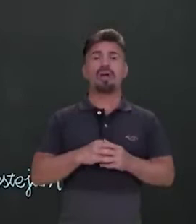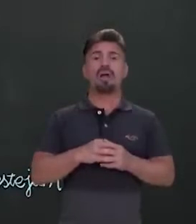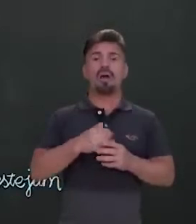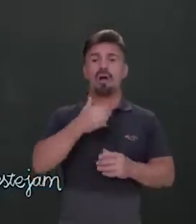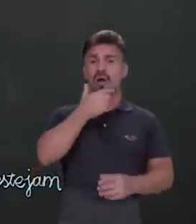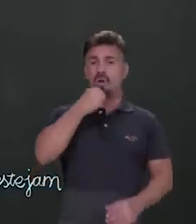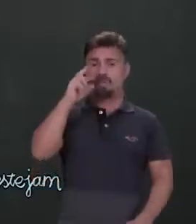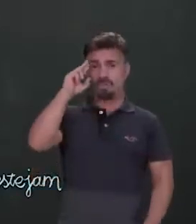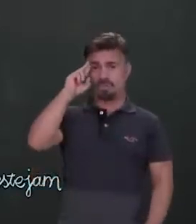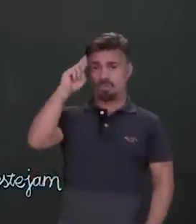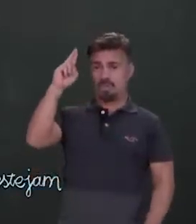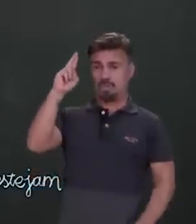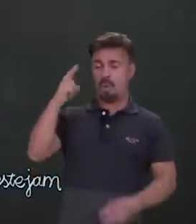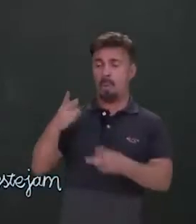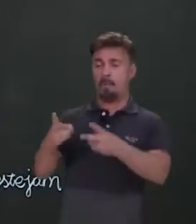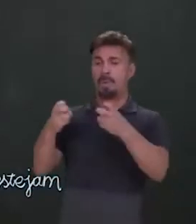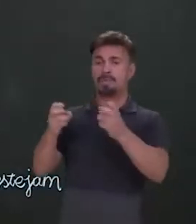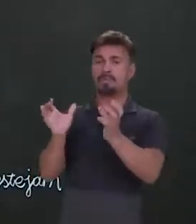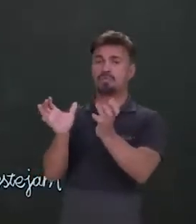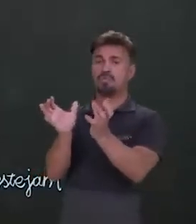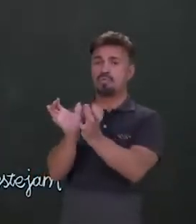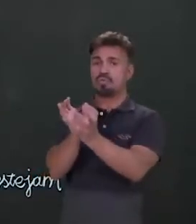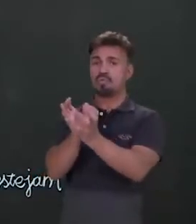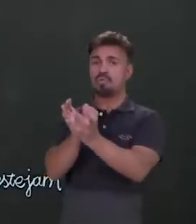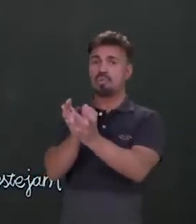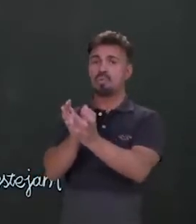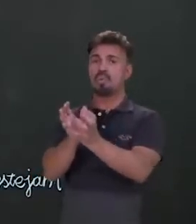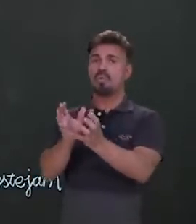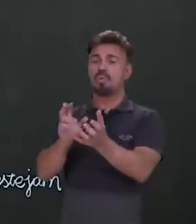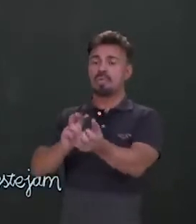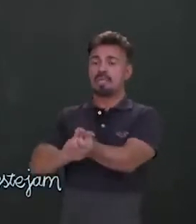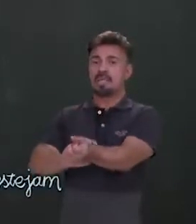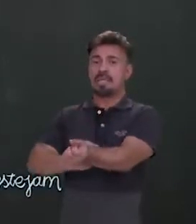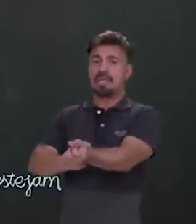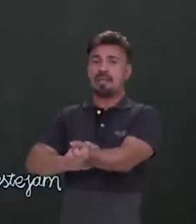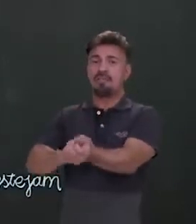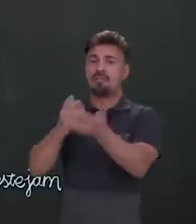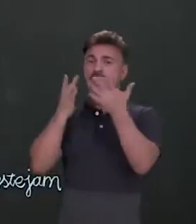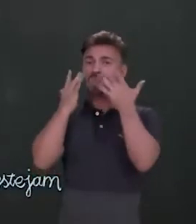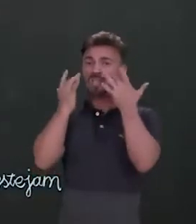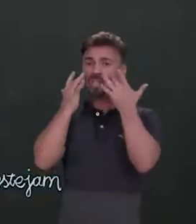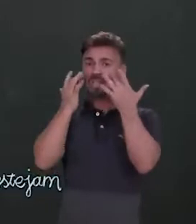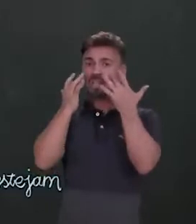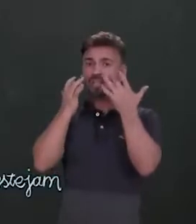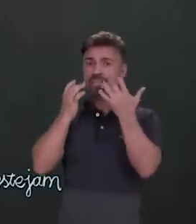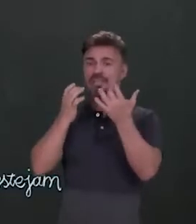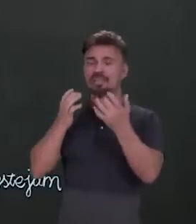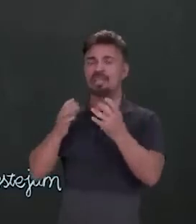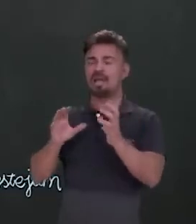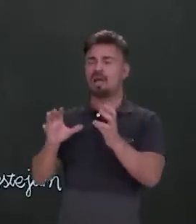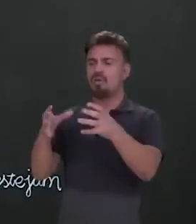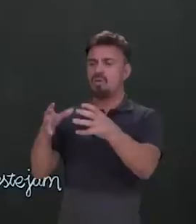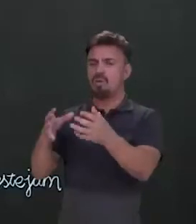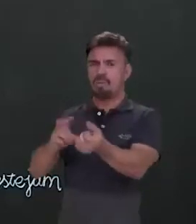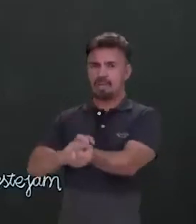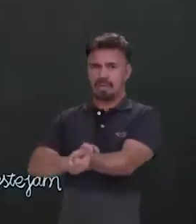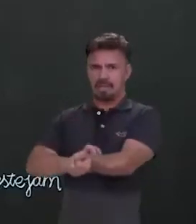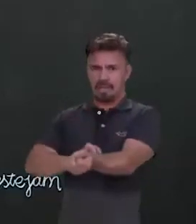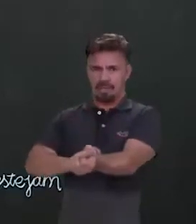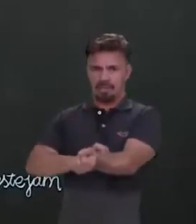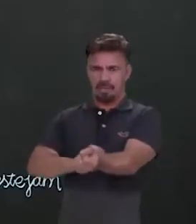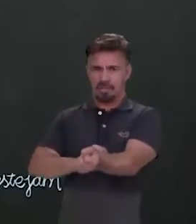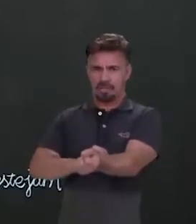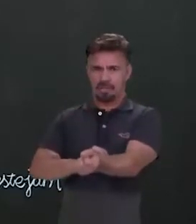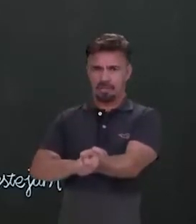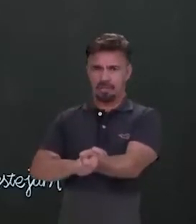diretor percebeu que o elenco estava nervoso. Essa oração, que o elenco estava nervoso, funciona aqui do